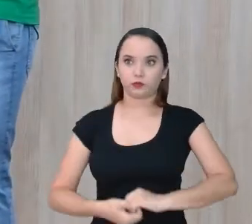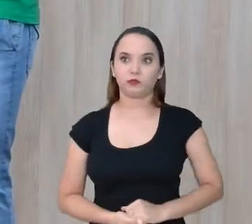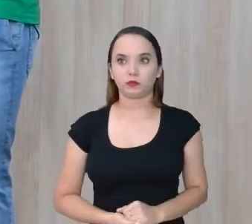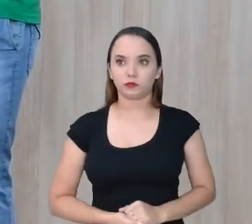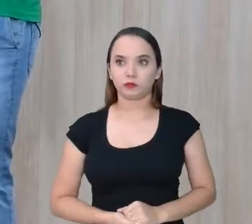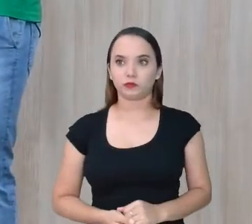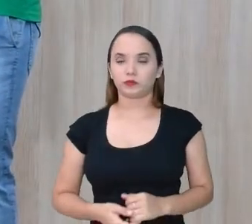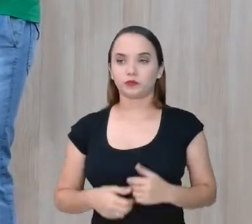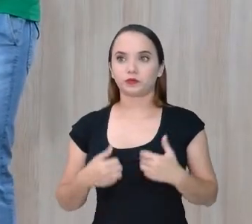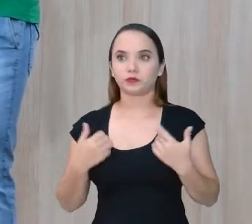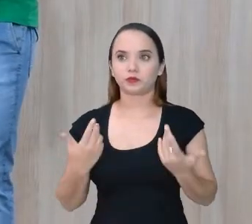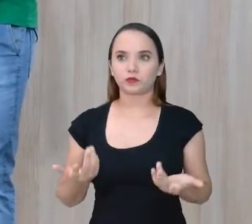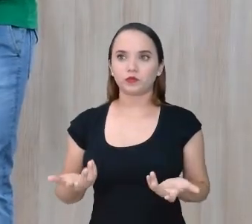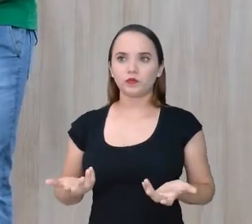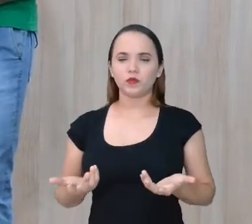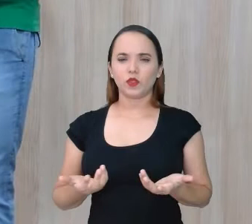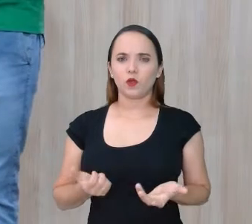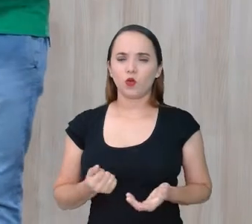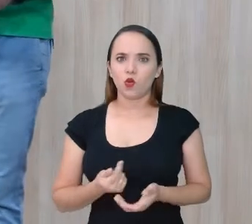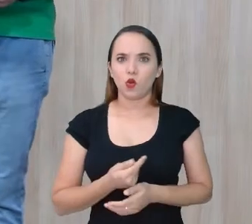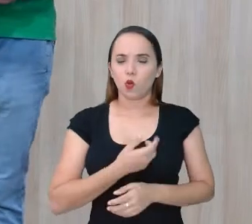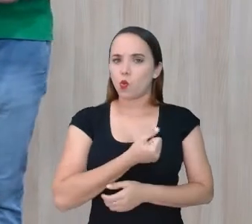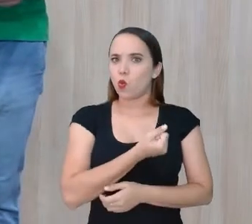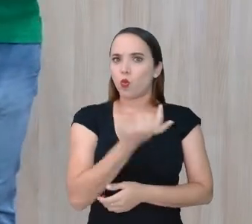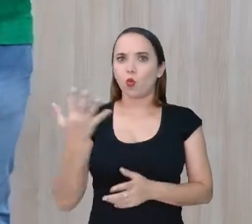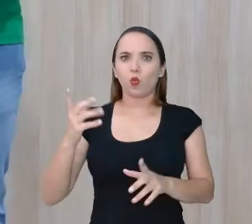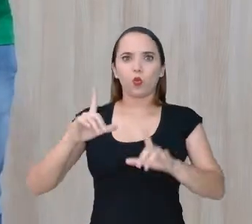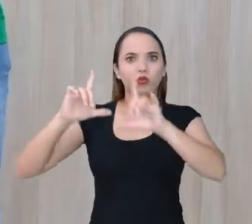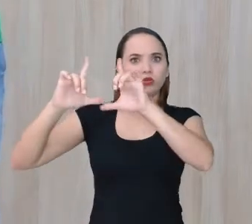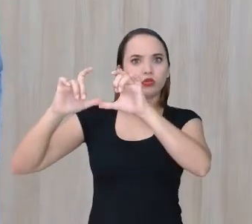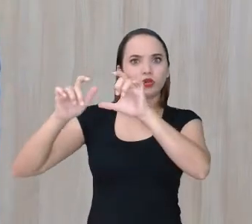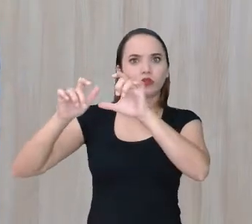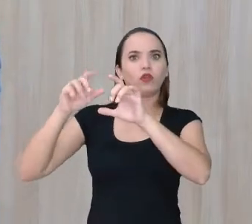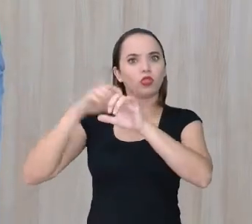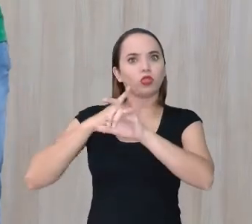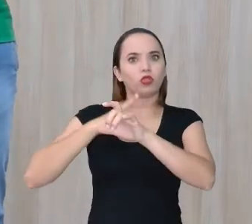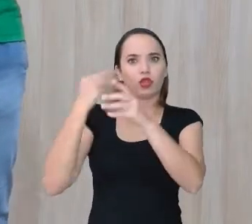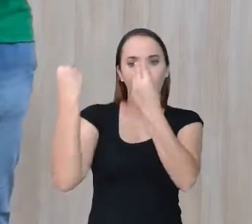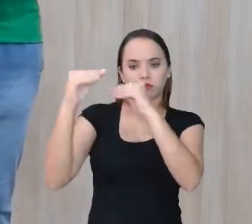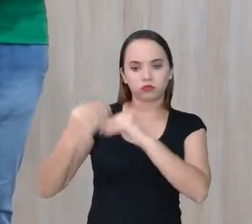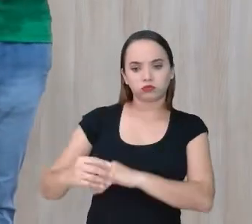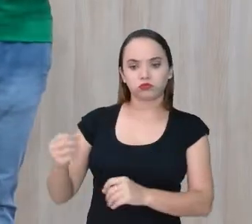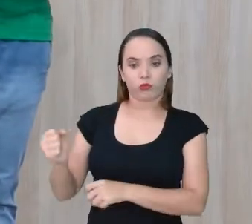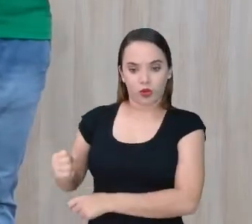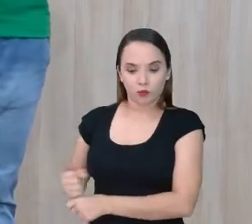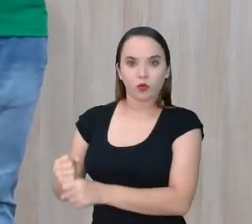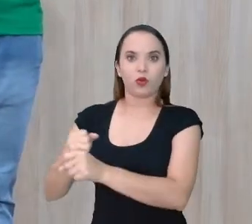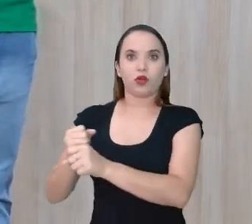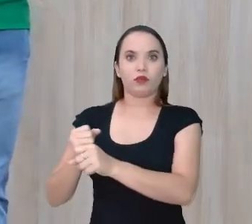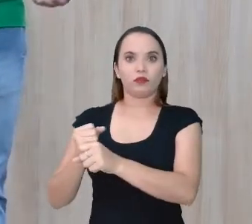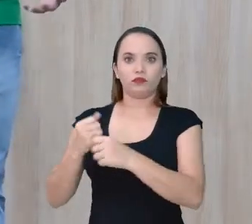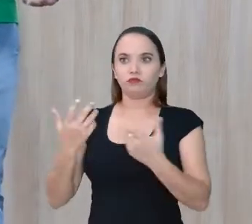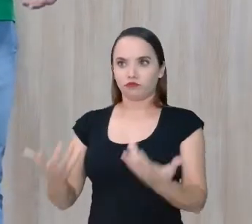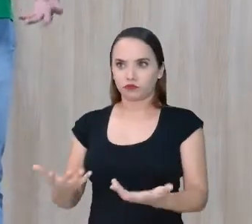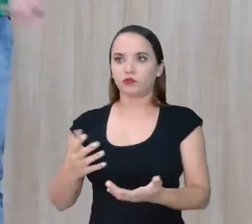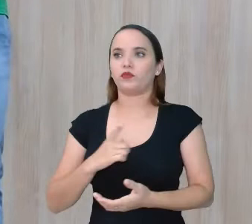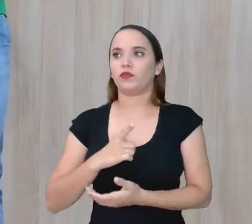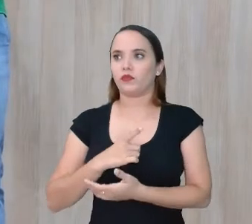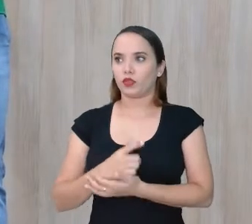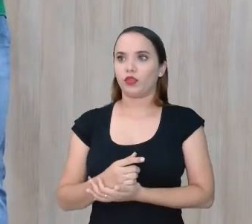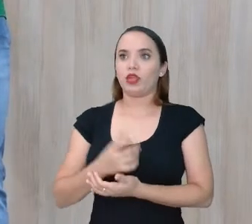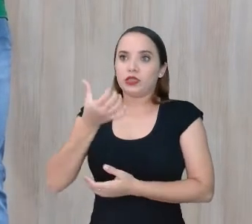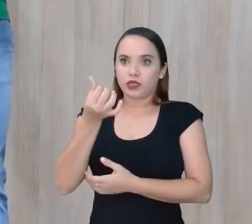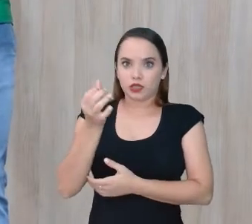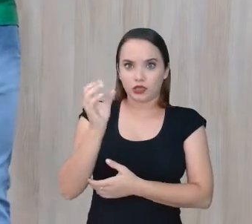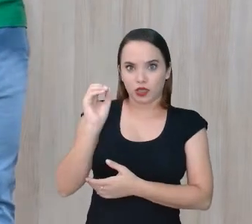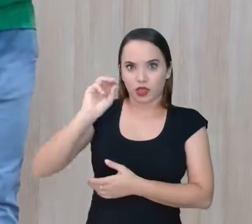Então, quantas fotos são postadas no Instagram por ano? Então, ó, são 60 milhões de fotos postadas por